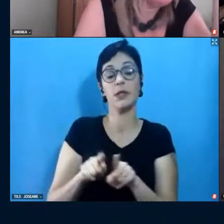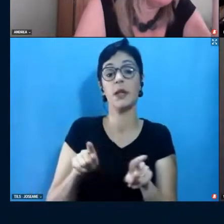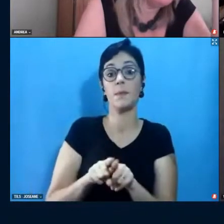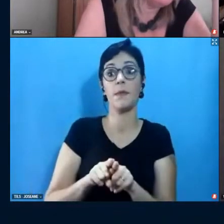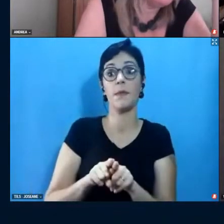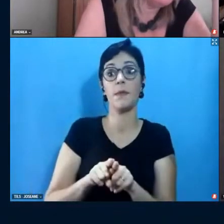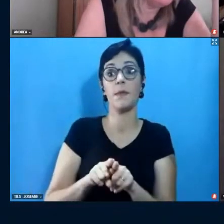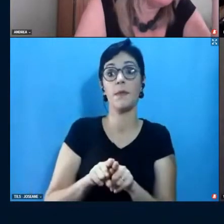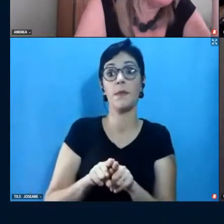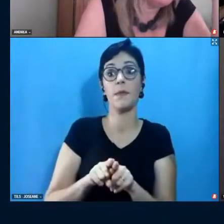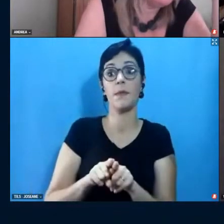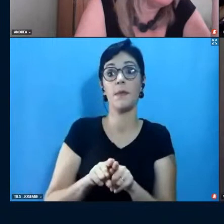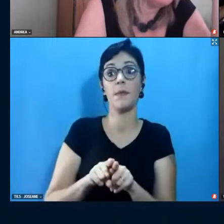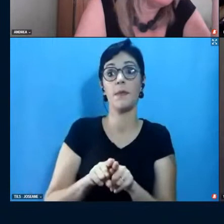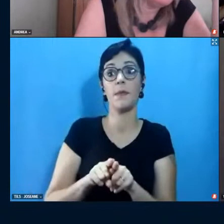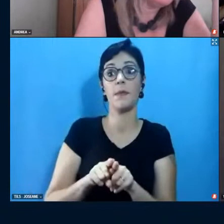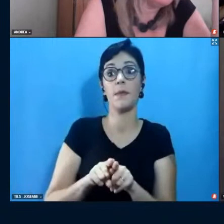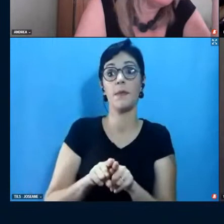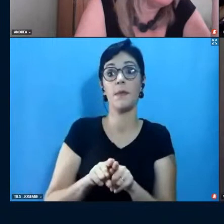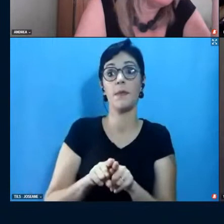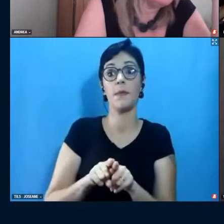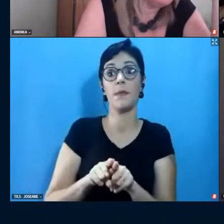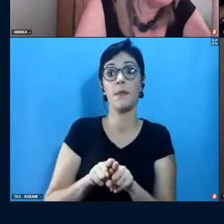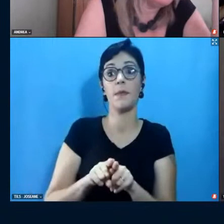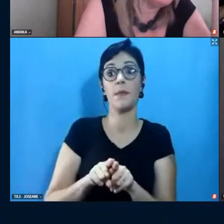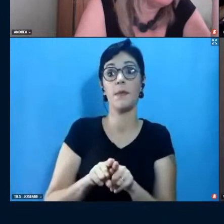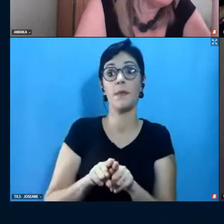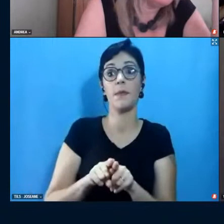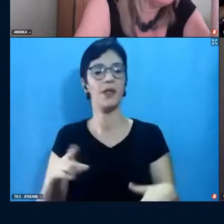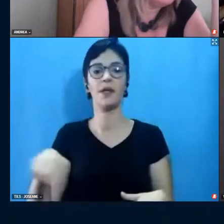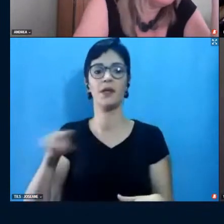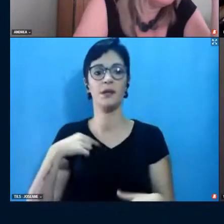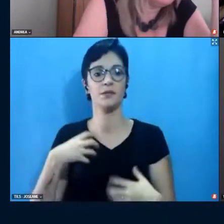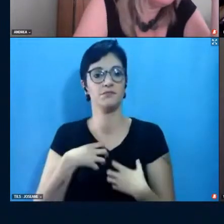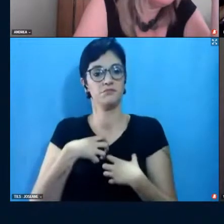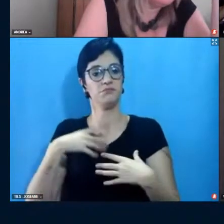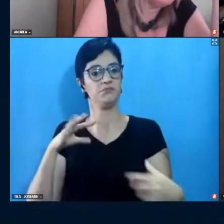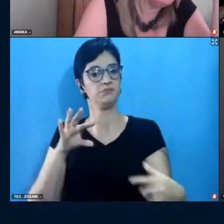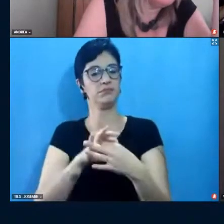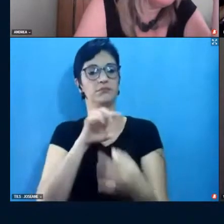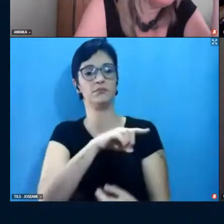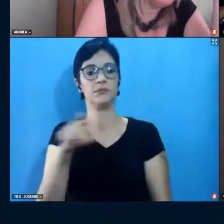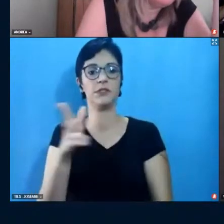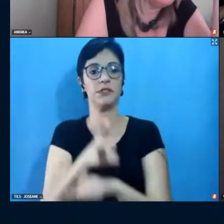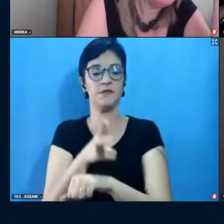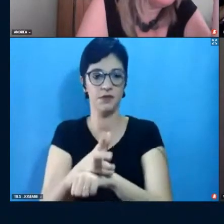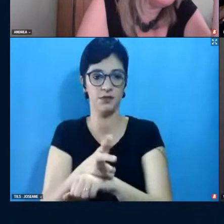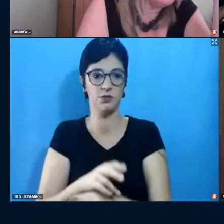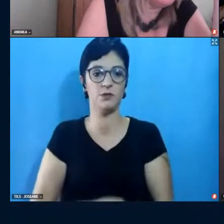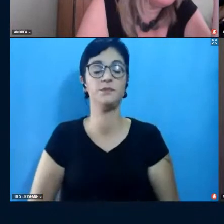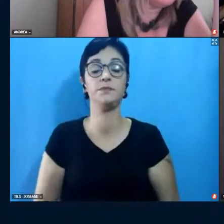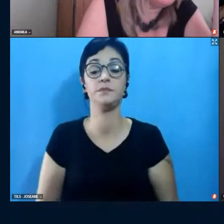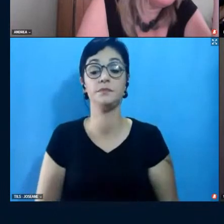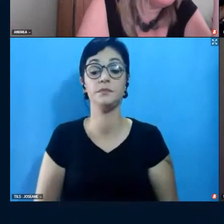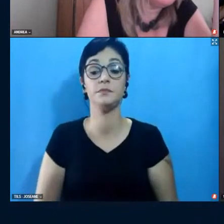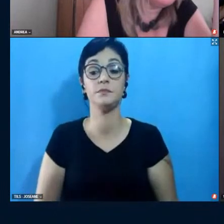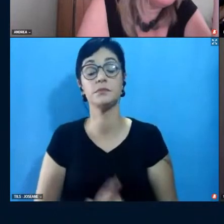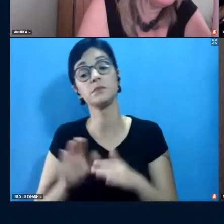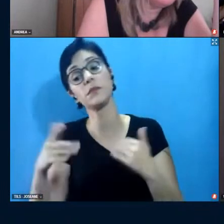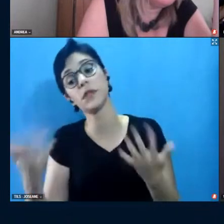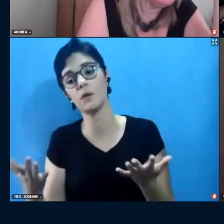eles aderiram, eles se identificaram com esses vídeos, né? Então, o que nós sentimos